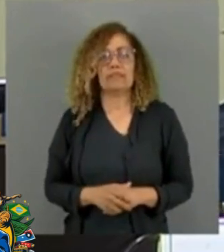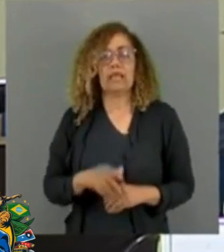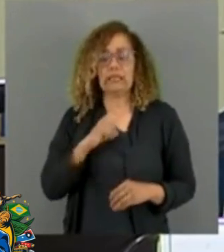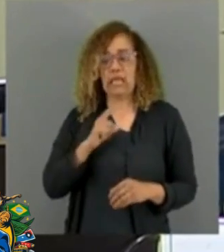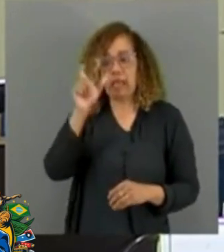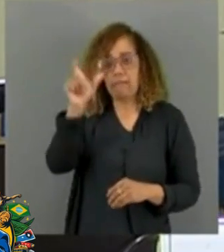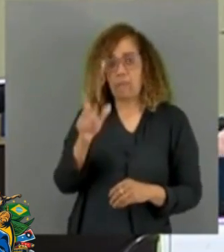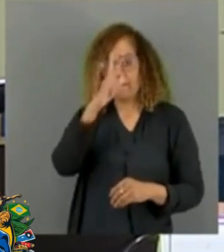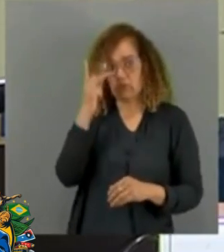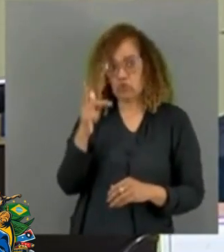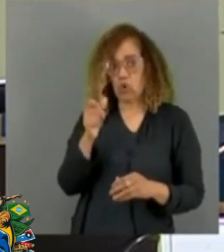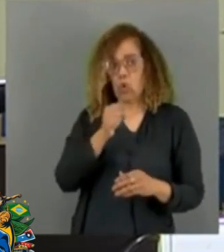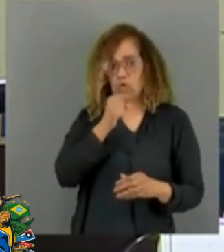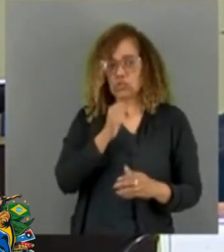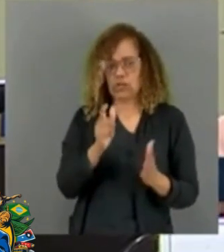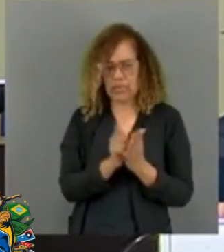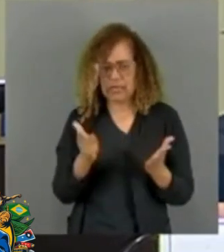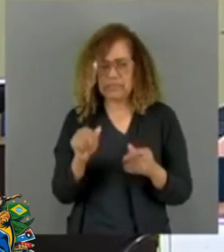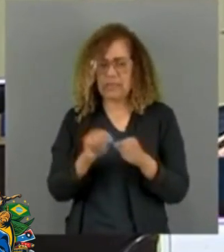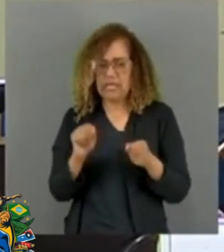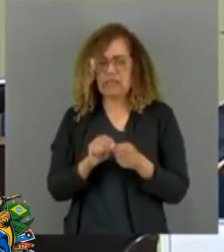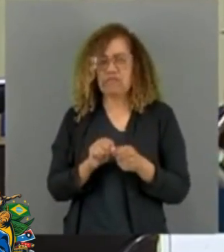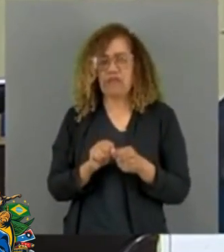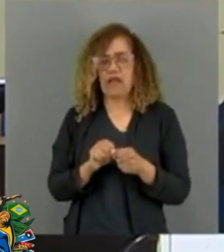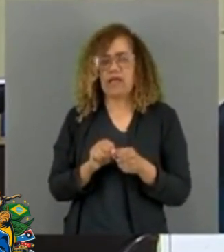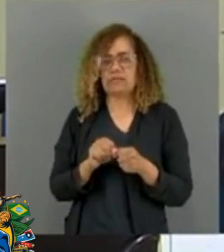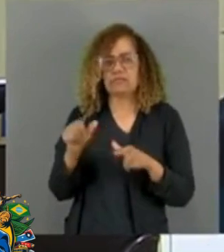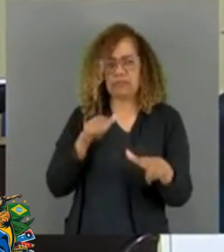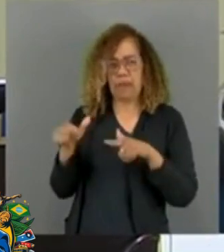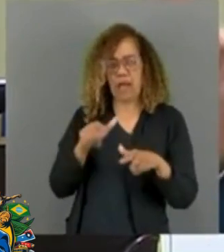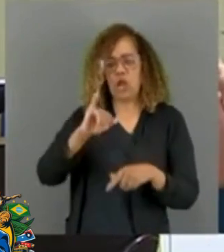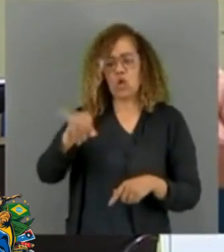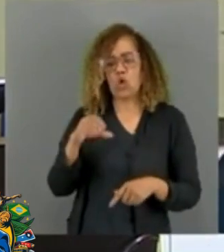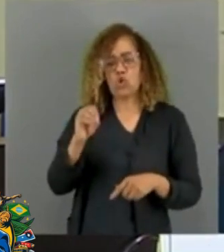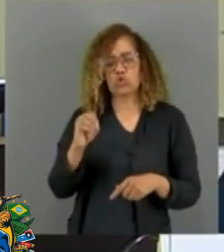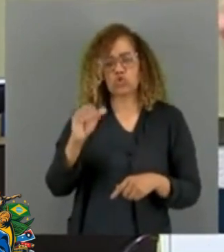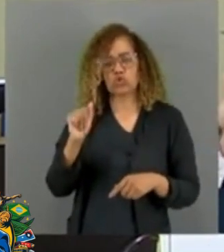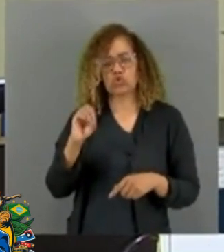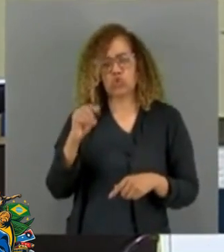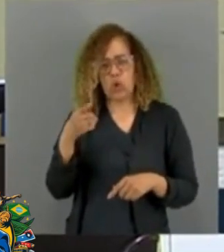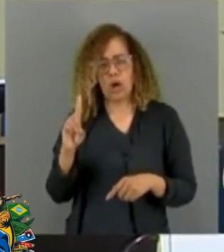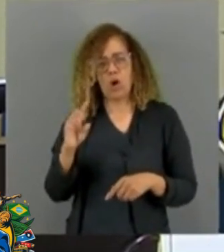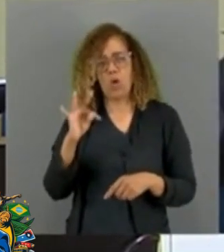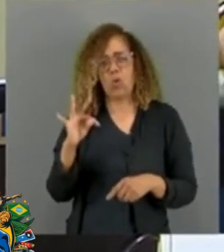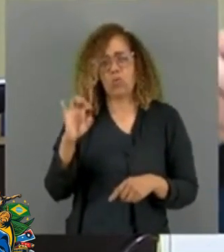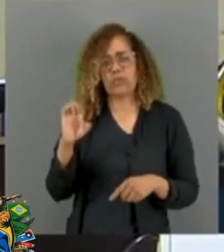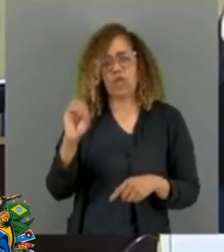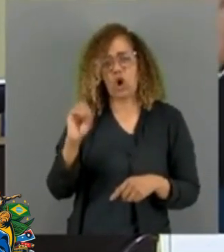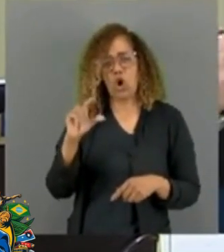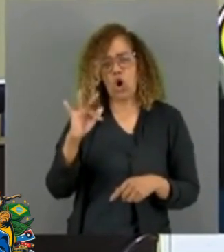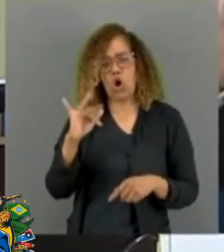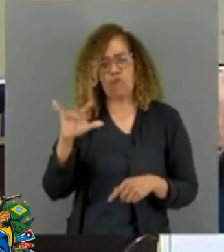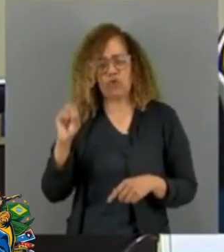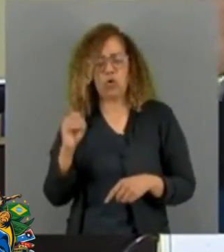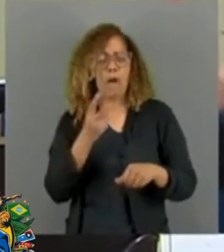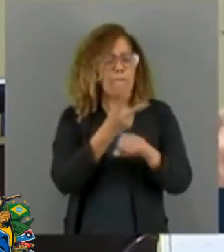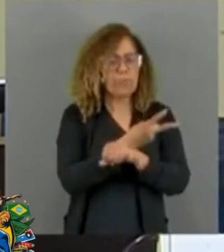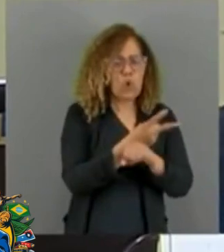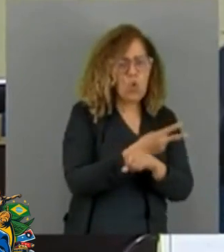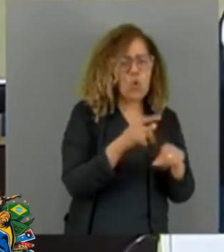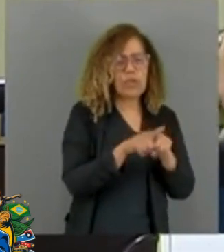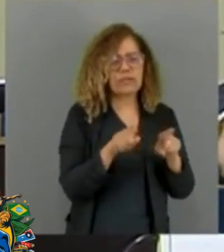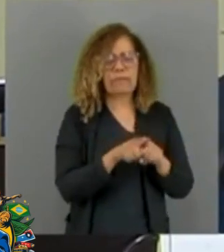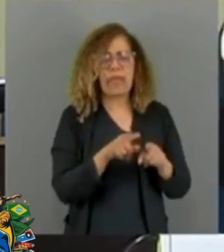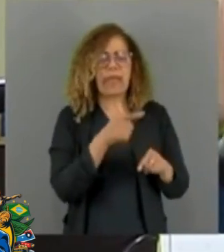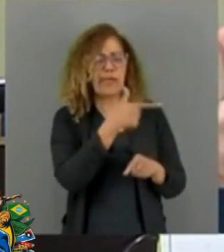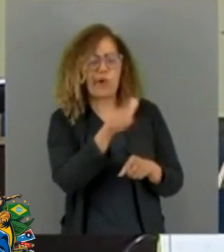jornalista, hoje quem faz esse trabalho é o João Victor Teófilo, ele procura em portais reconhecidos, G1, UOL, Folha, própria Jovem